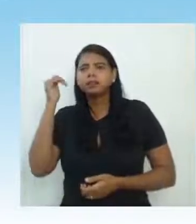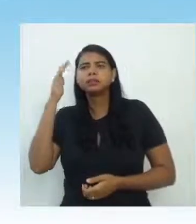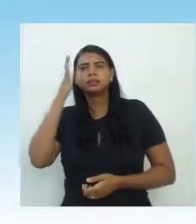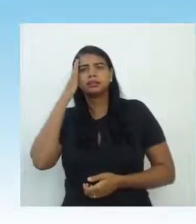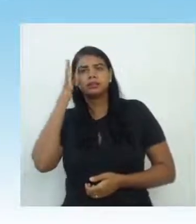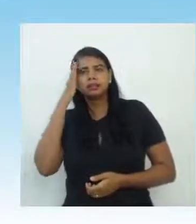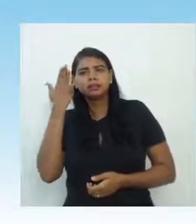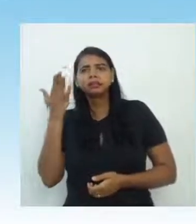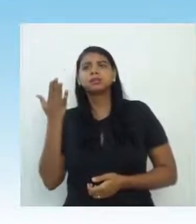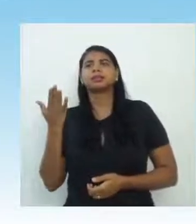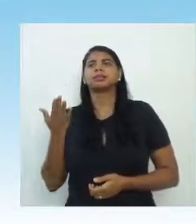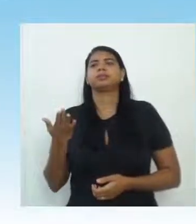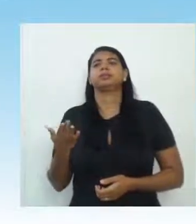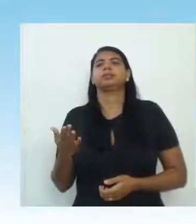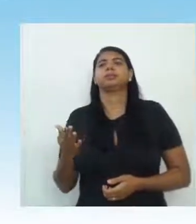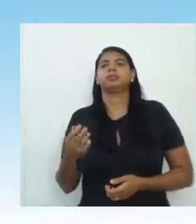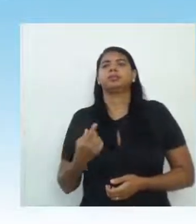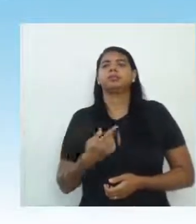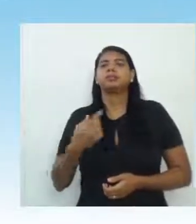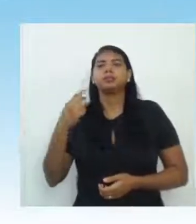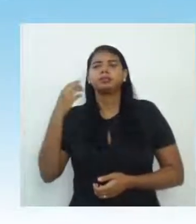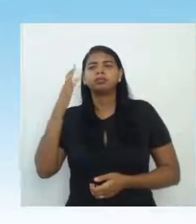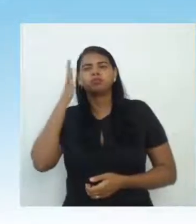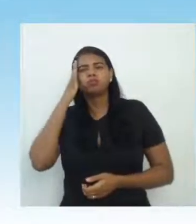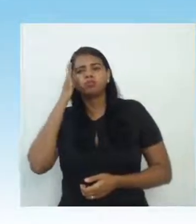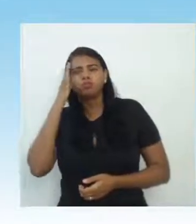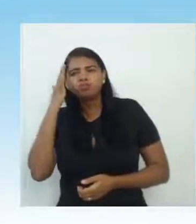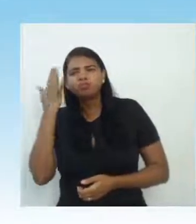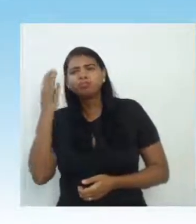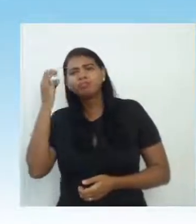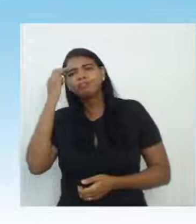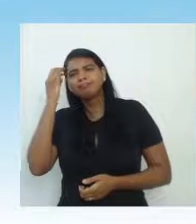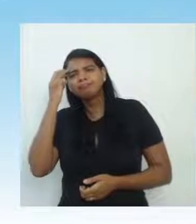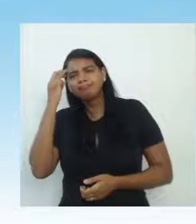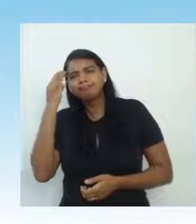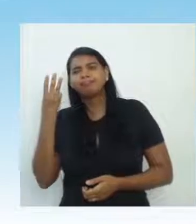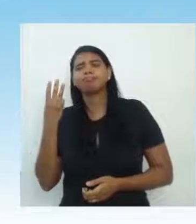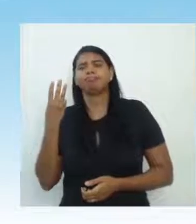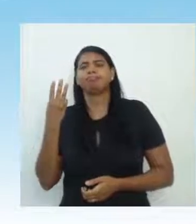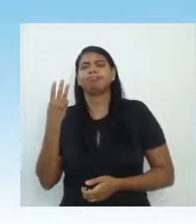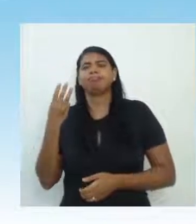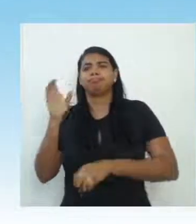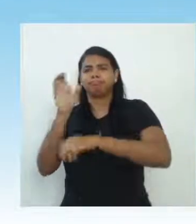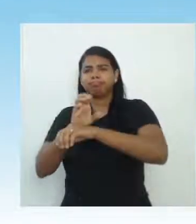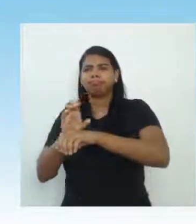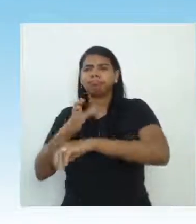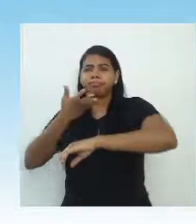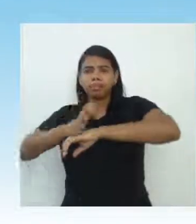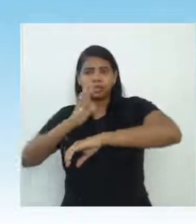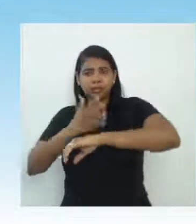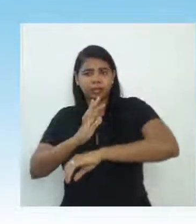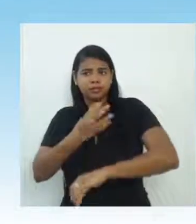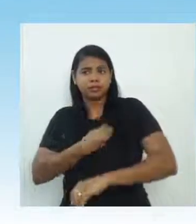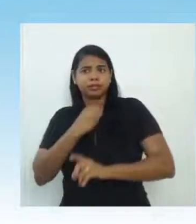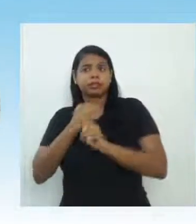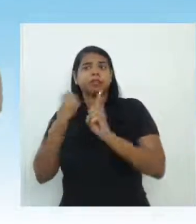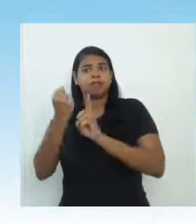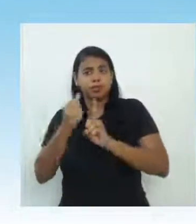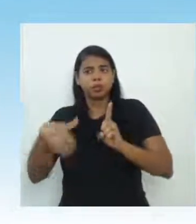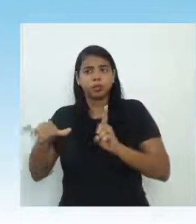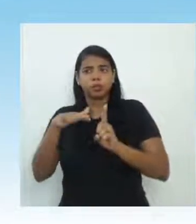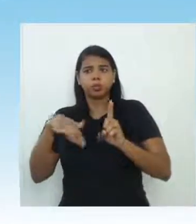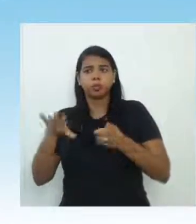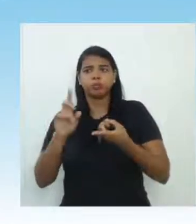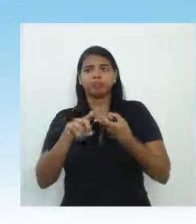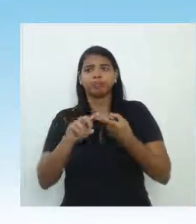permite que a gente reflita, né, e ressignifique, inclusive, as nossas práticas cidadãs. Né? O que é que a gente